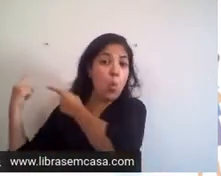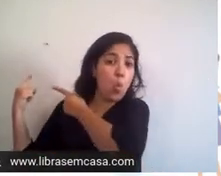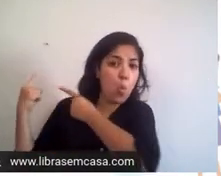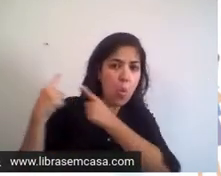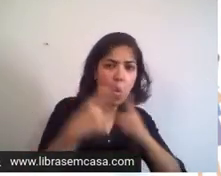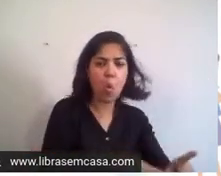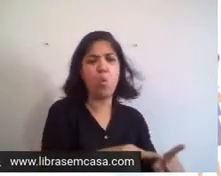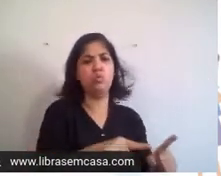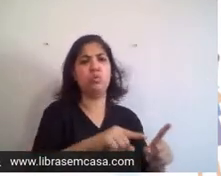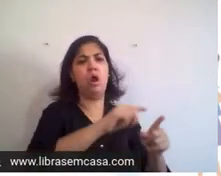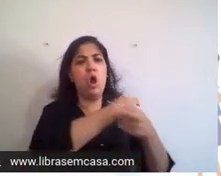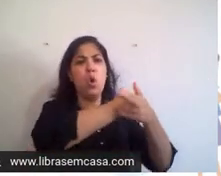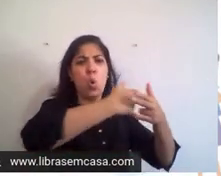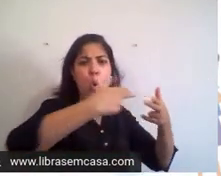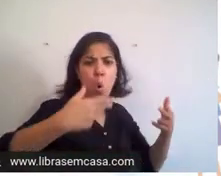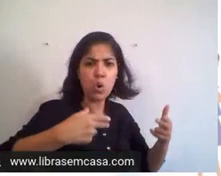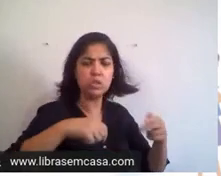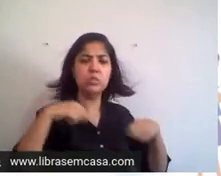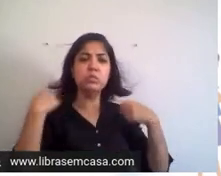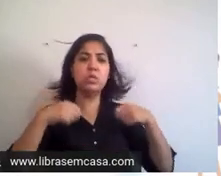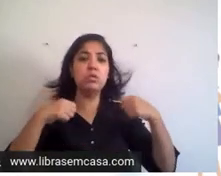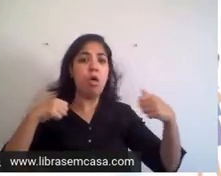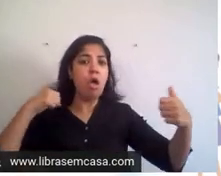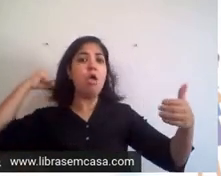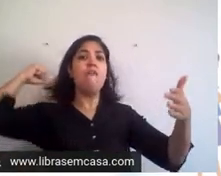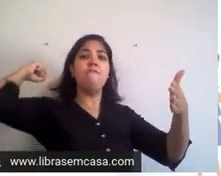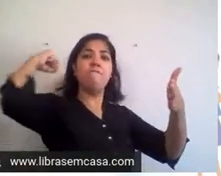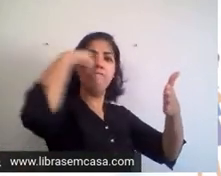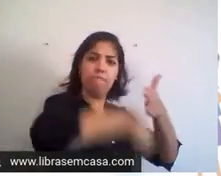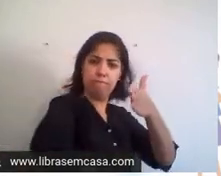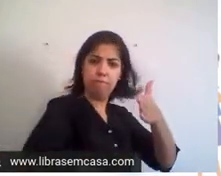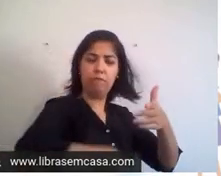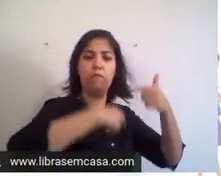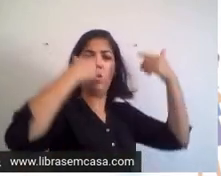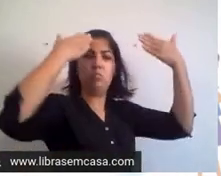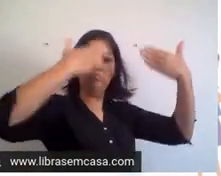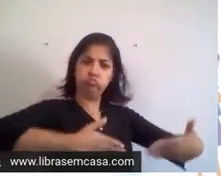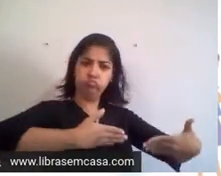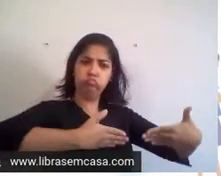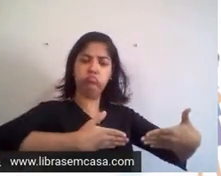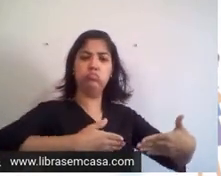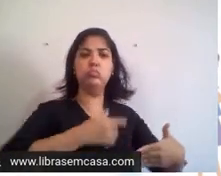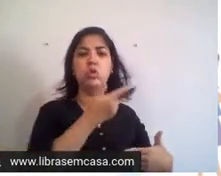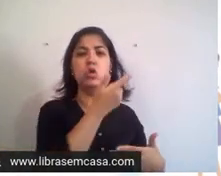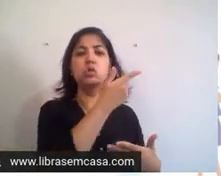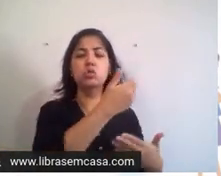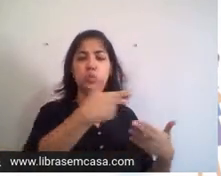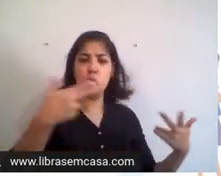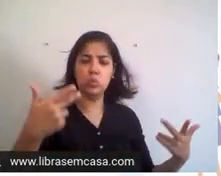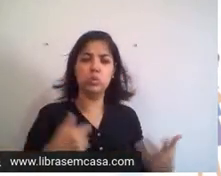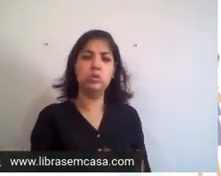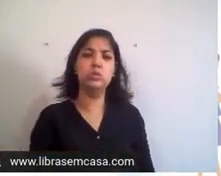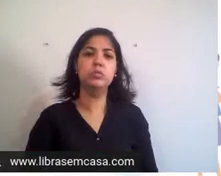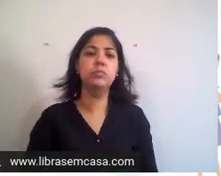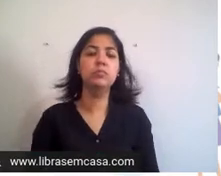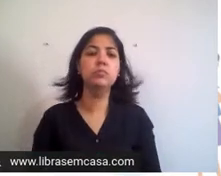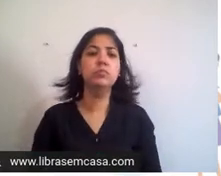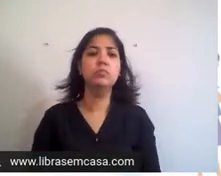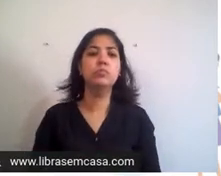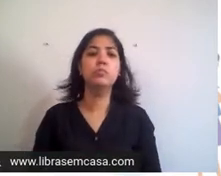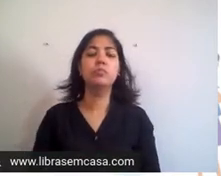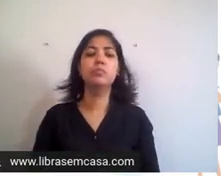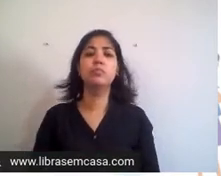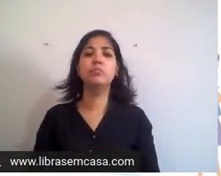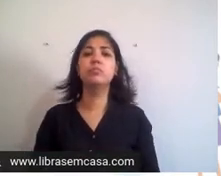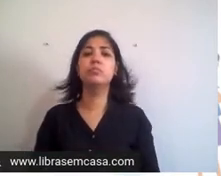determinadas coisas e fazer frente a essas coisas. Então, nesse exemplo que a Paula colocou em relação